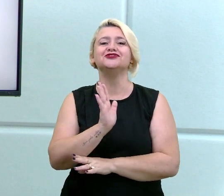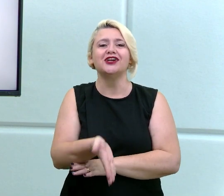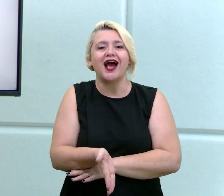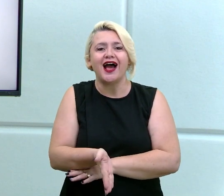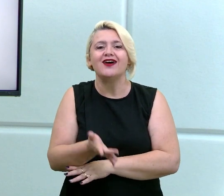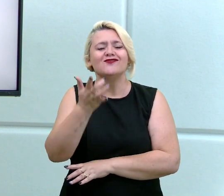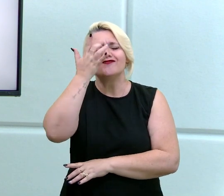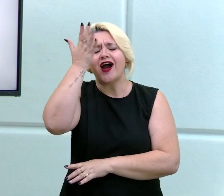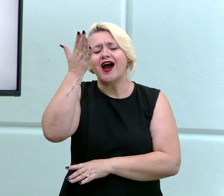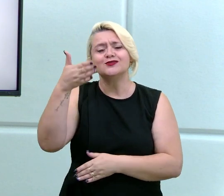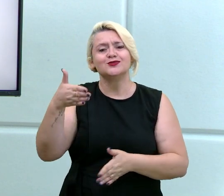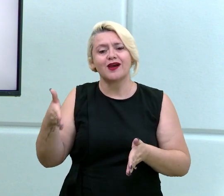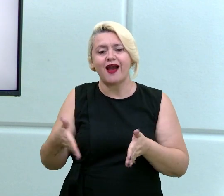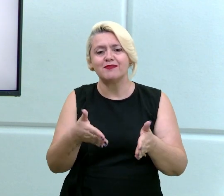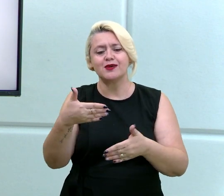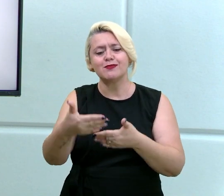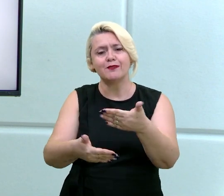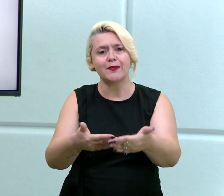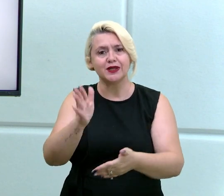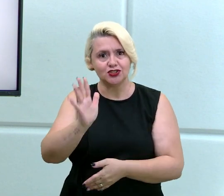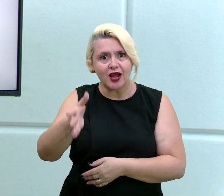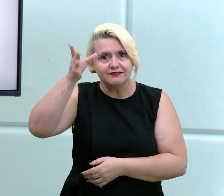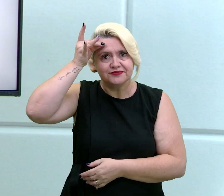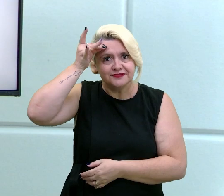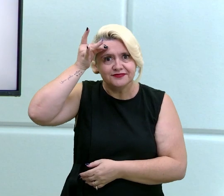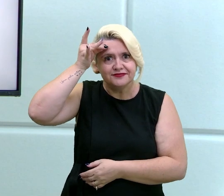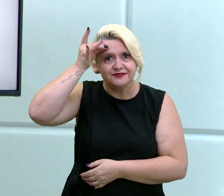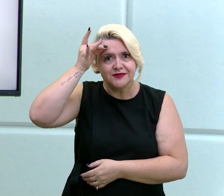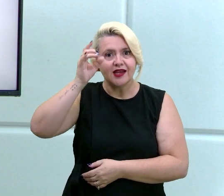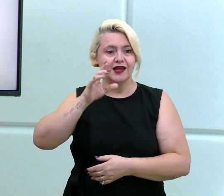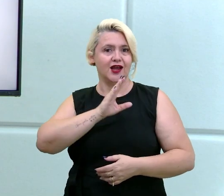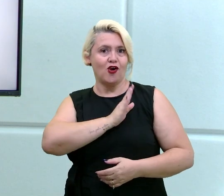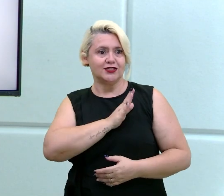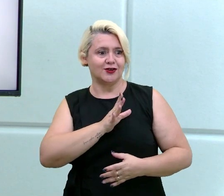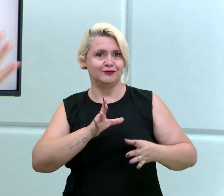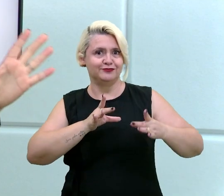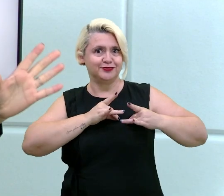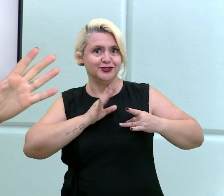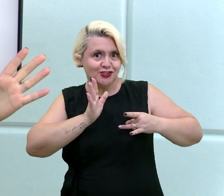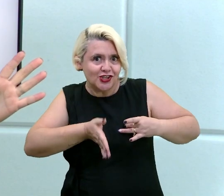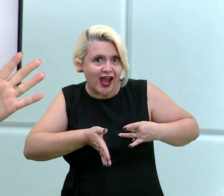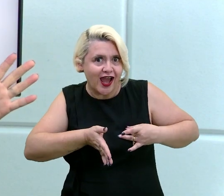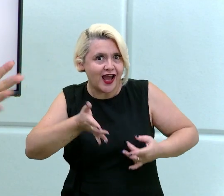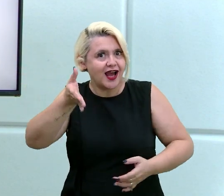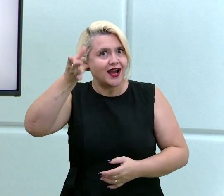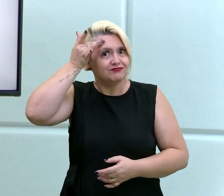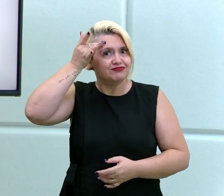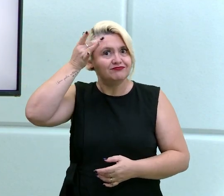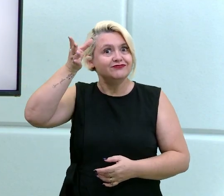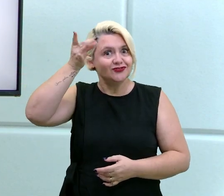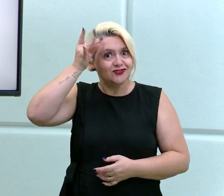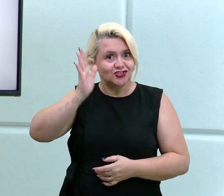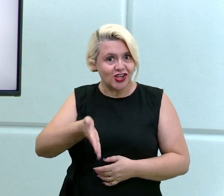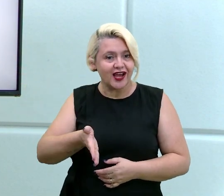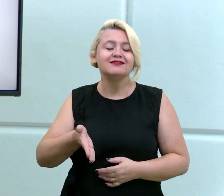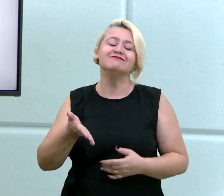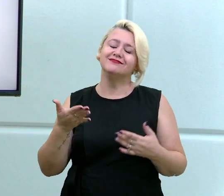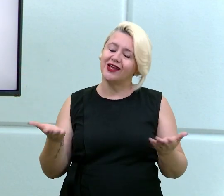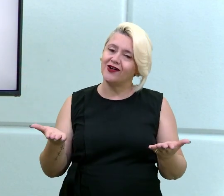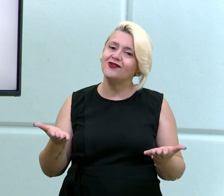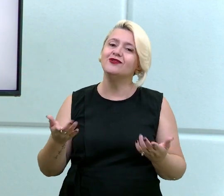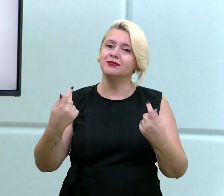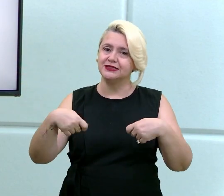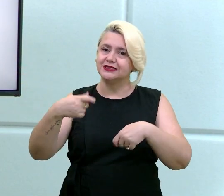é fácil esse caminho. Já está aqui na cabeça, não está? Na cabeça, está no coração, a gente já sabe de cor. Então,